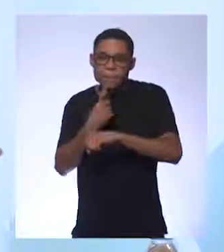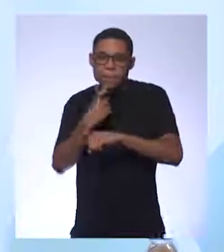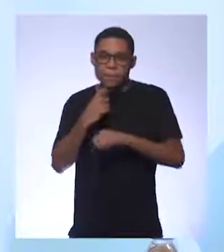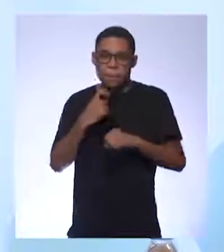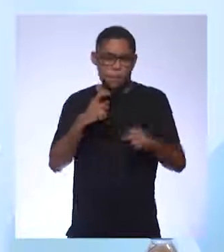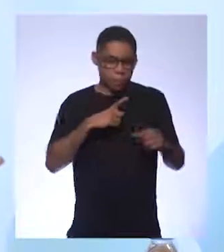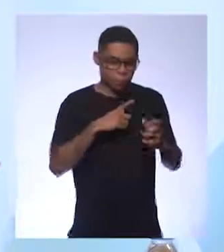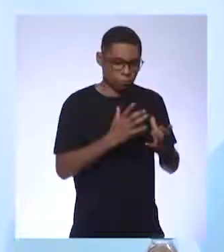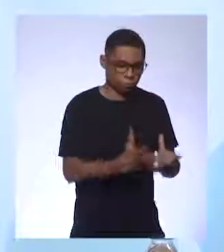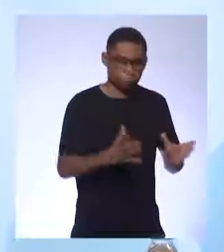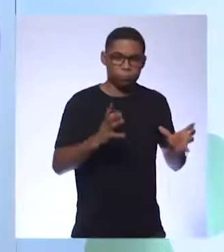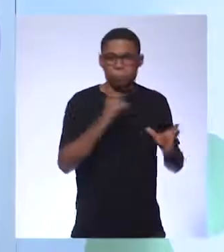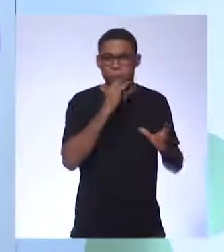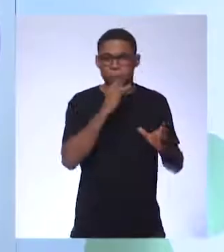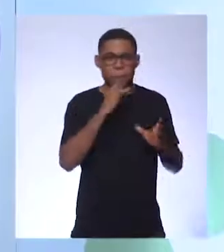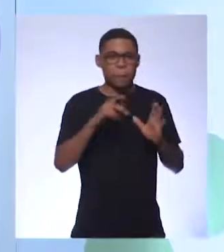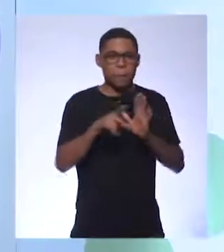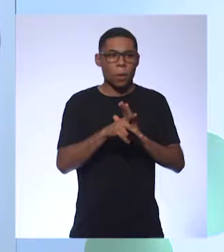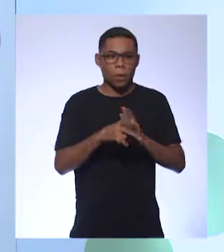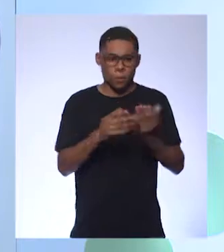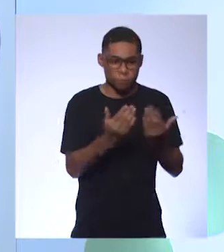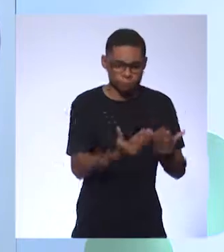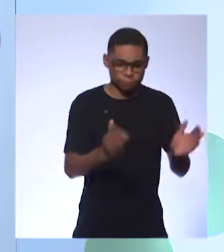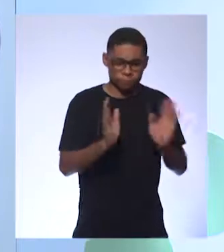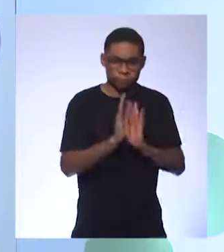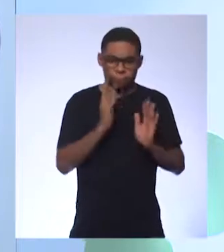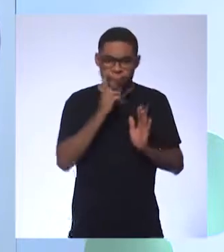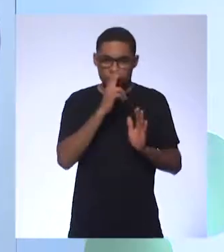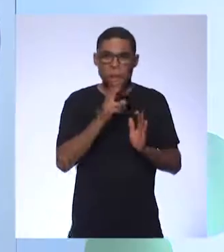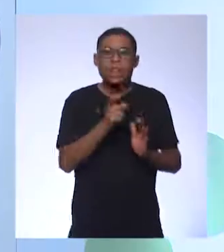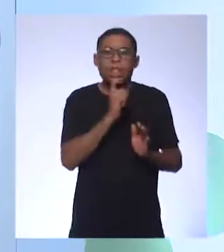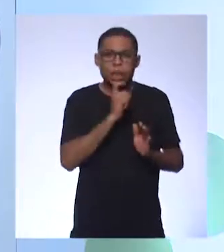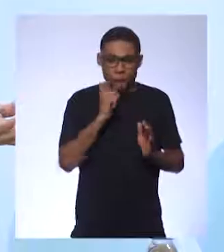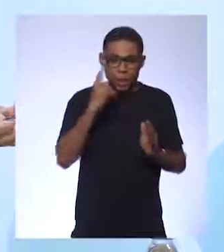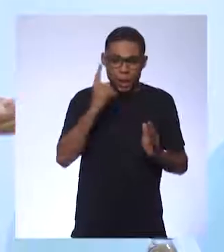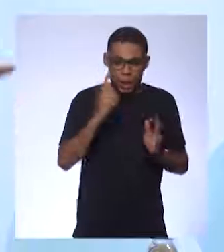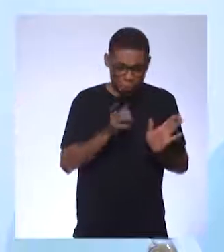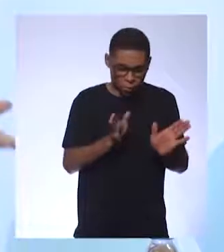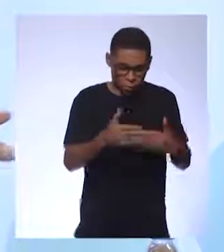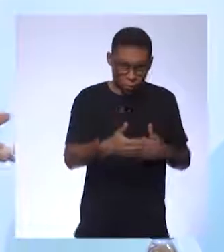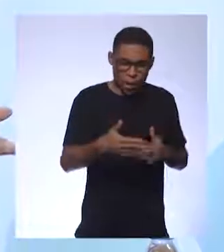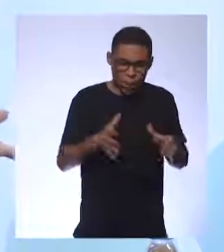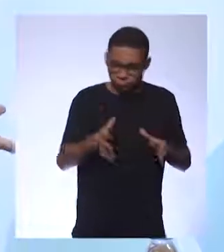molde, geralmente, de cimento. Uma espécie de forma. Uma forma, que nem gelo. Aliás, gelo